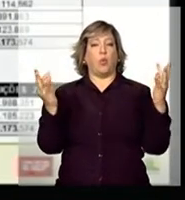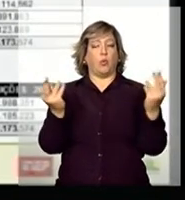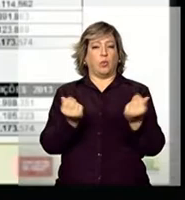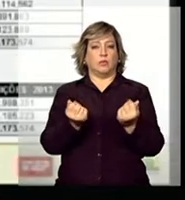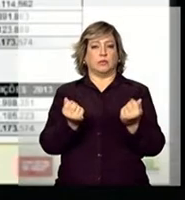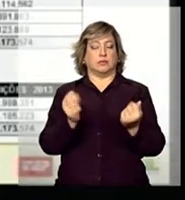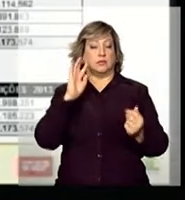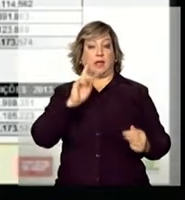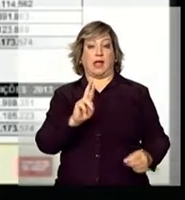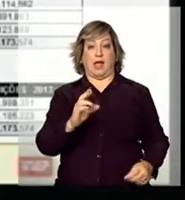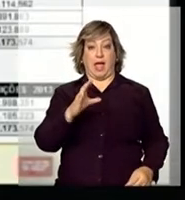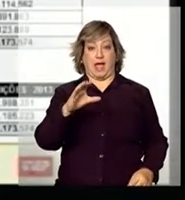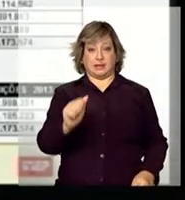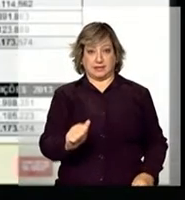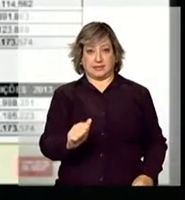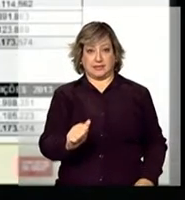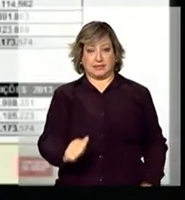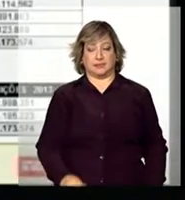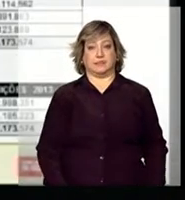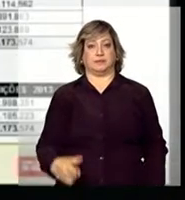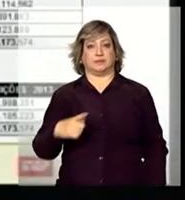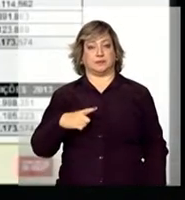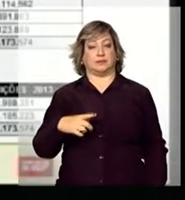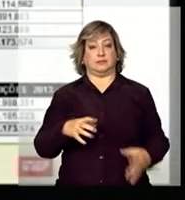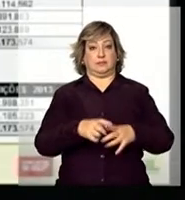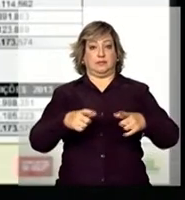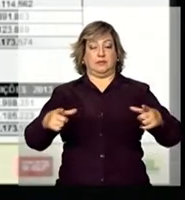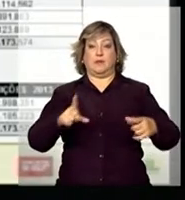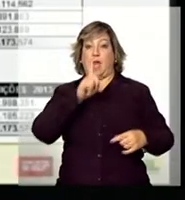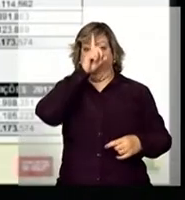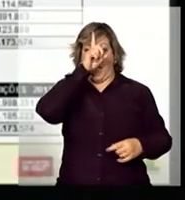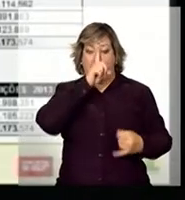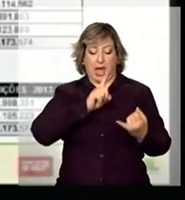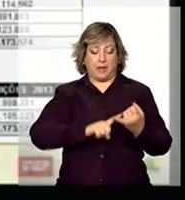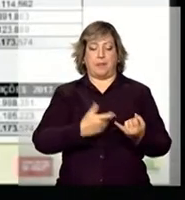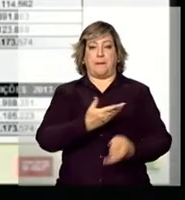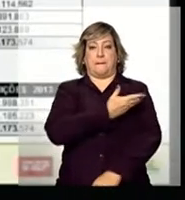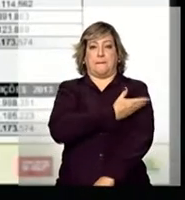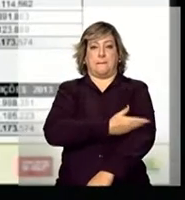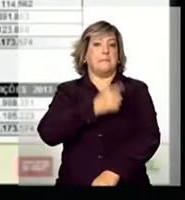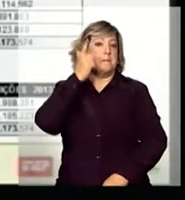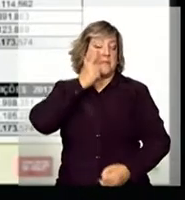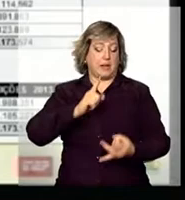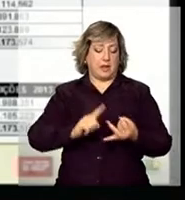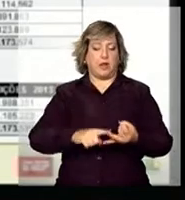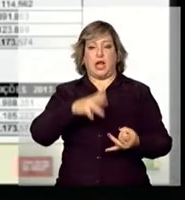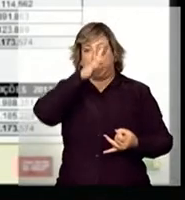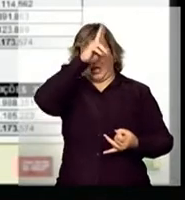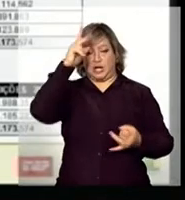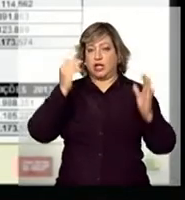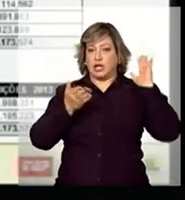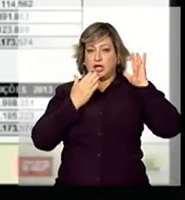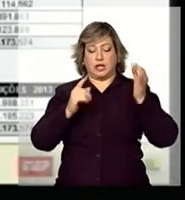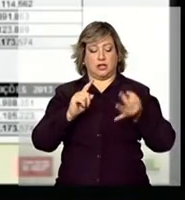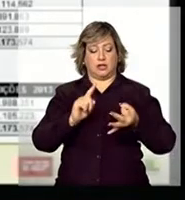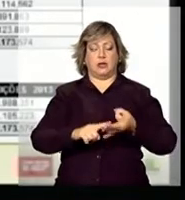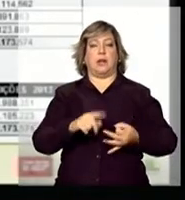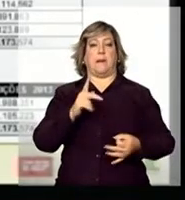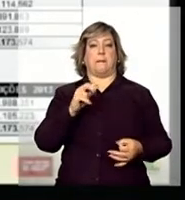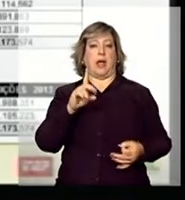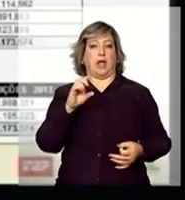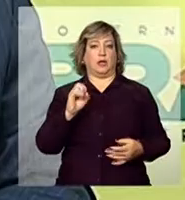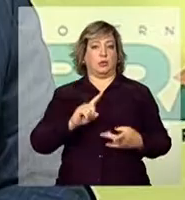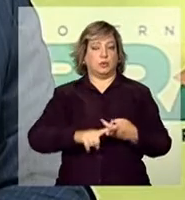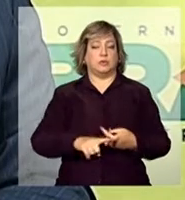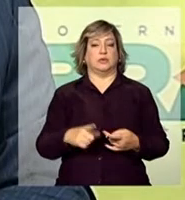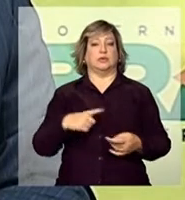por raça cresce amarela cresce Branco cresce indígena cresce pardos